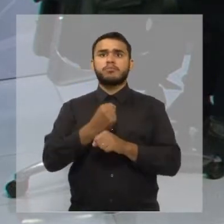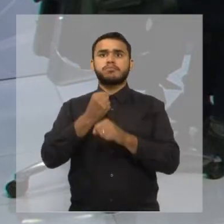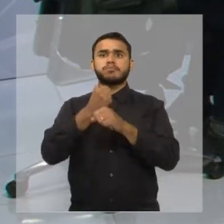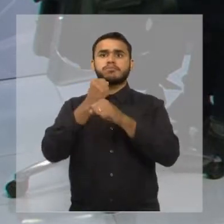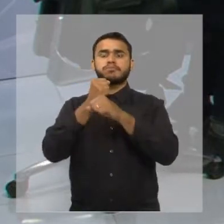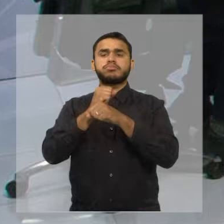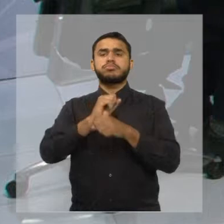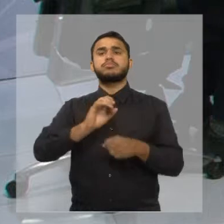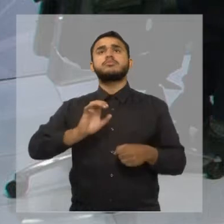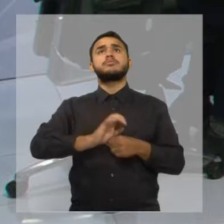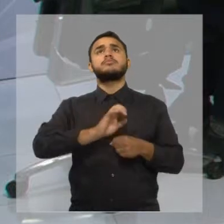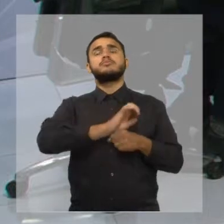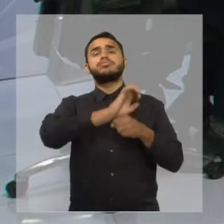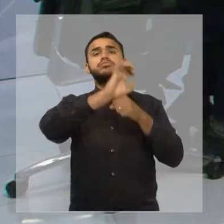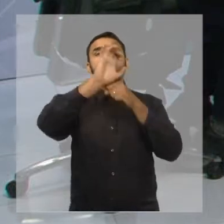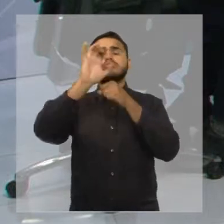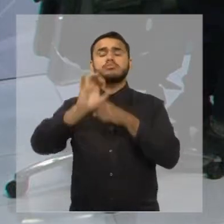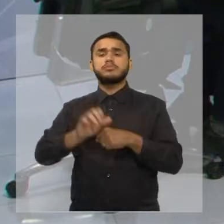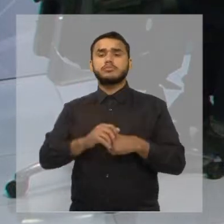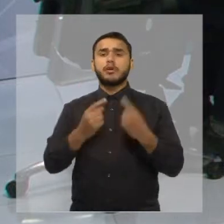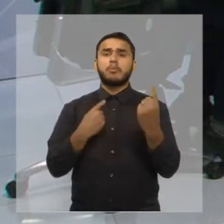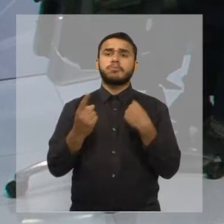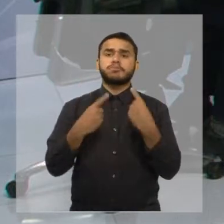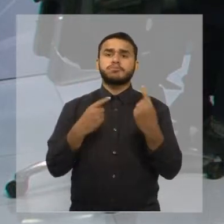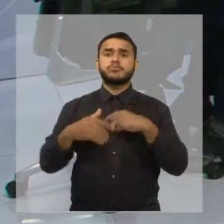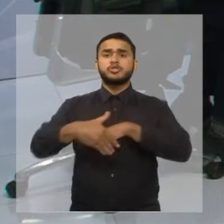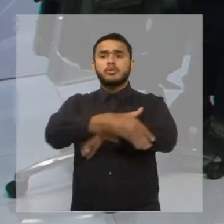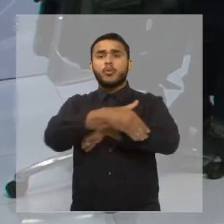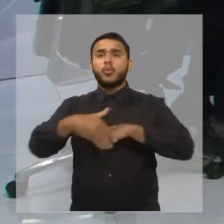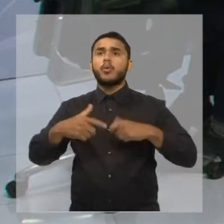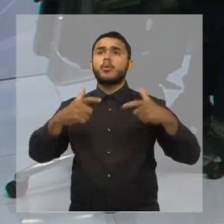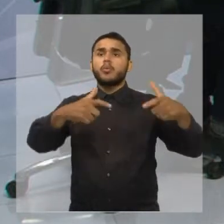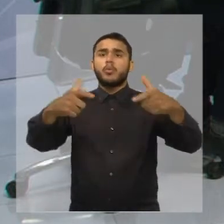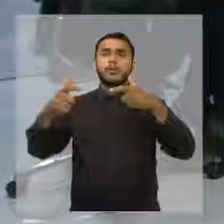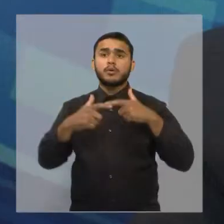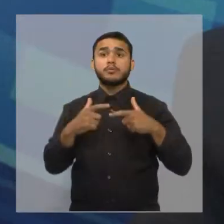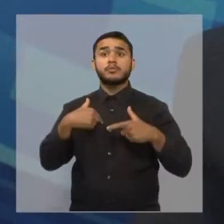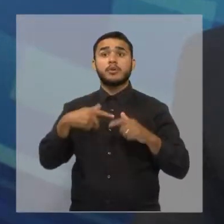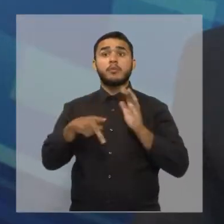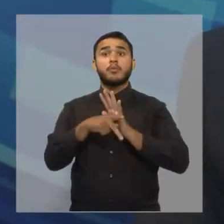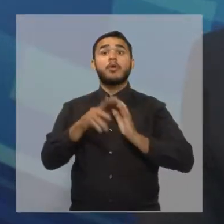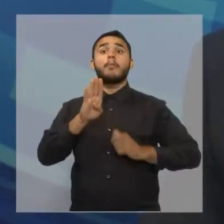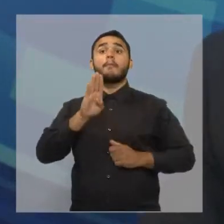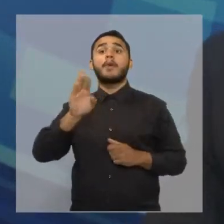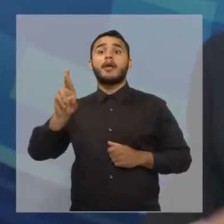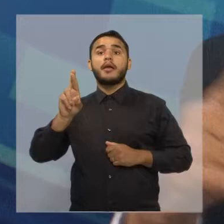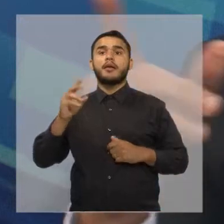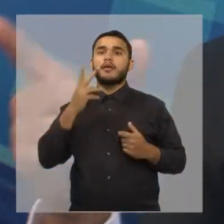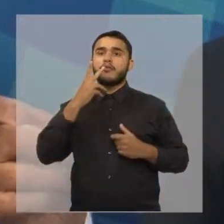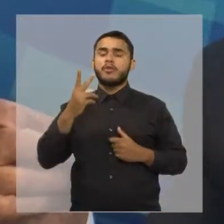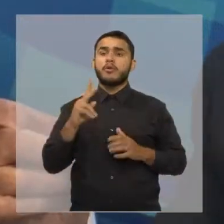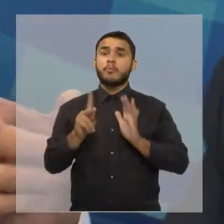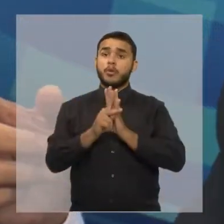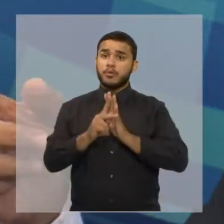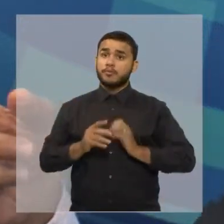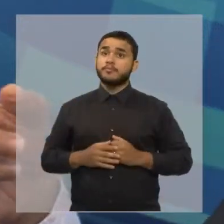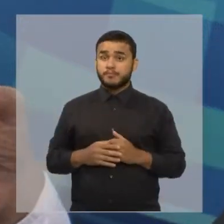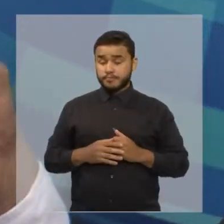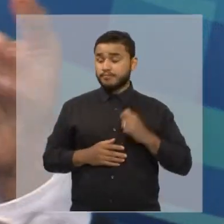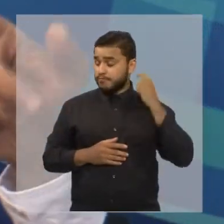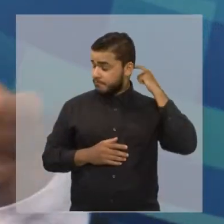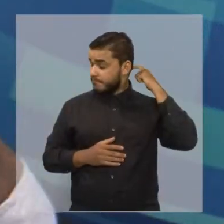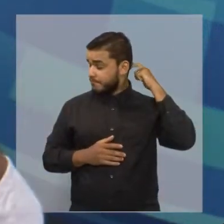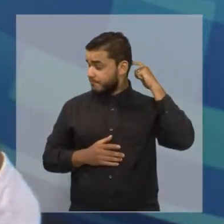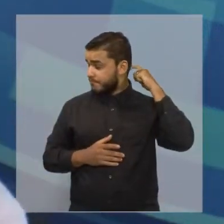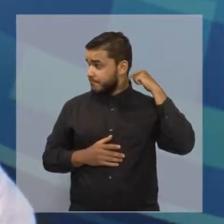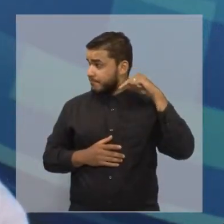os programas de delegação de determinadas funções à iniciativa privada. Inclusive, o aeroporto de Fortaleza